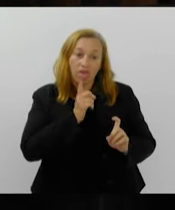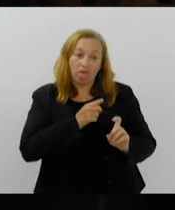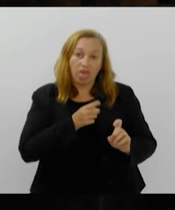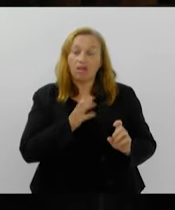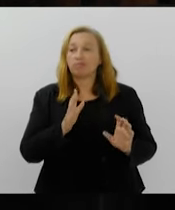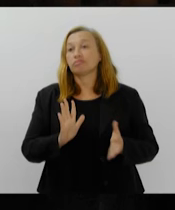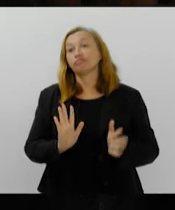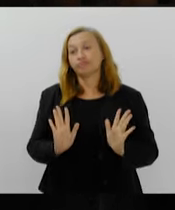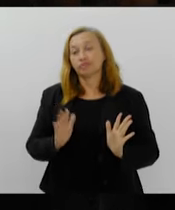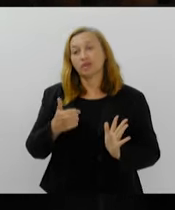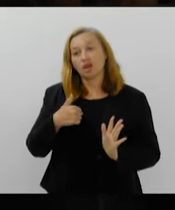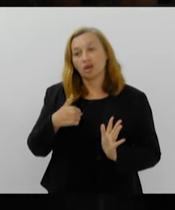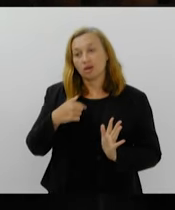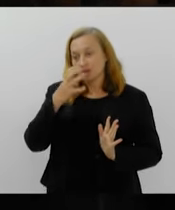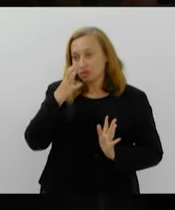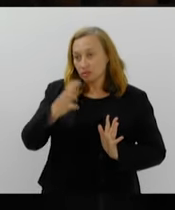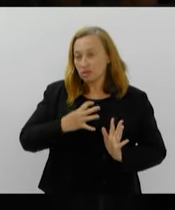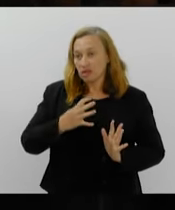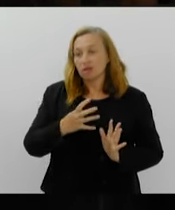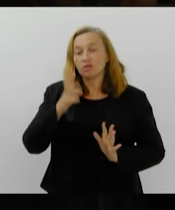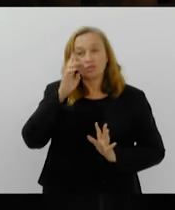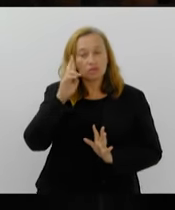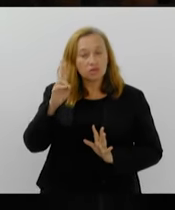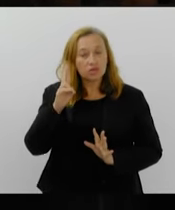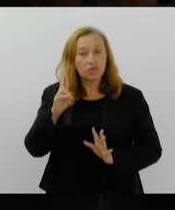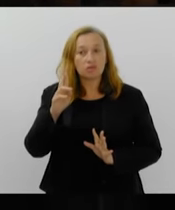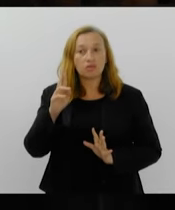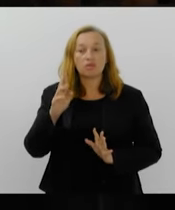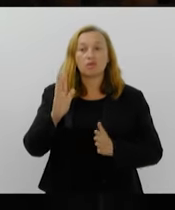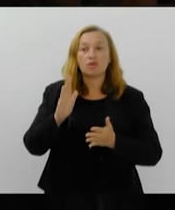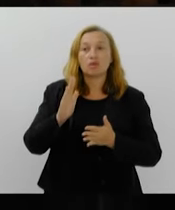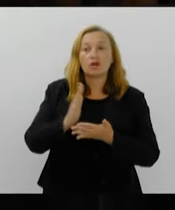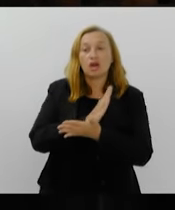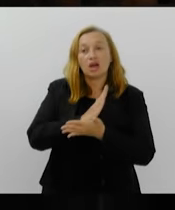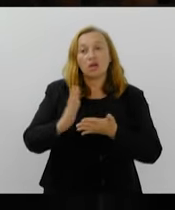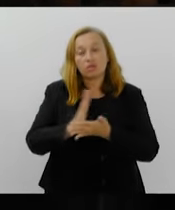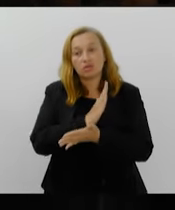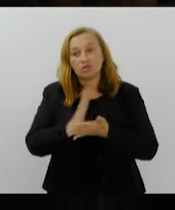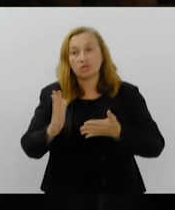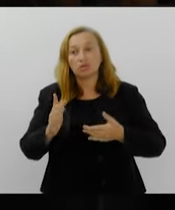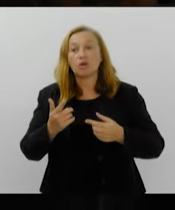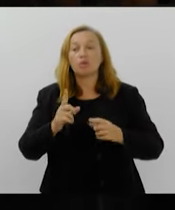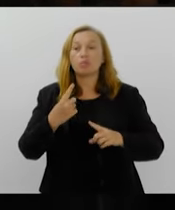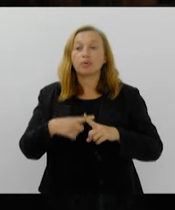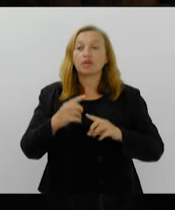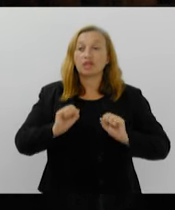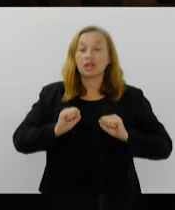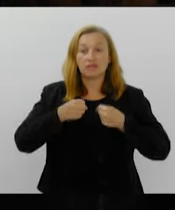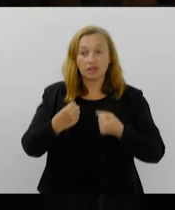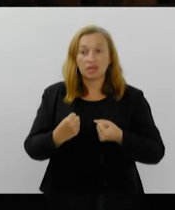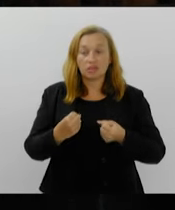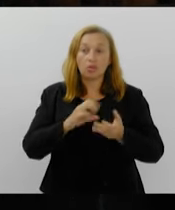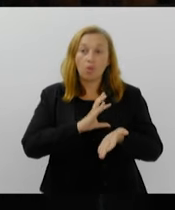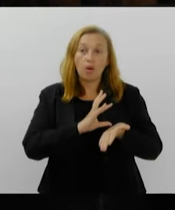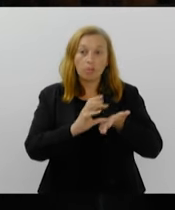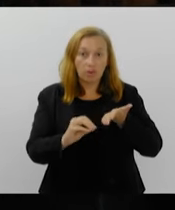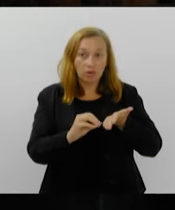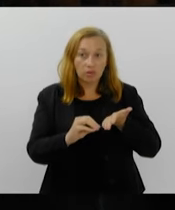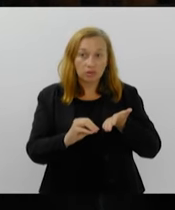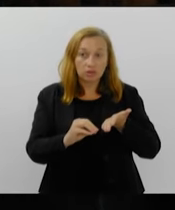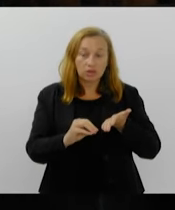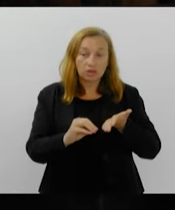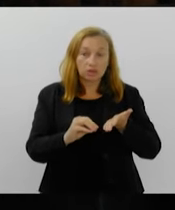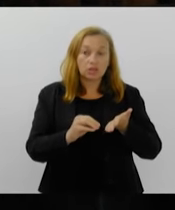eu sou acusado assim como vossa excelência muitas vezes porque defendemos abertamente uma pauta daqu aqueles que nos